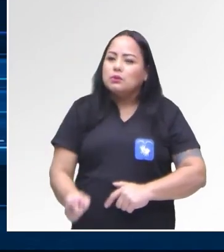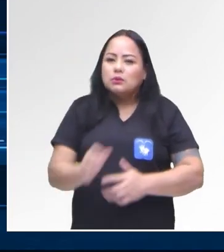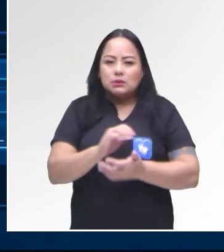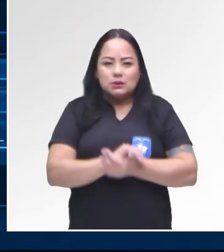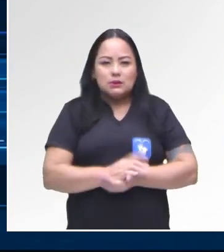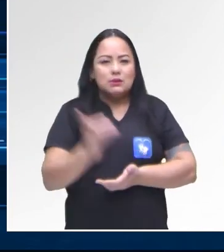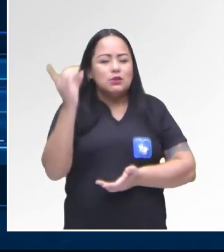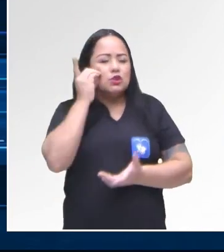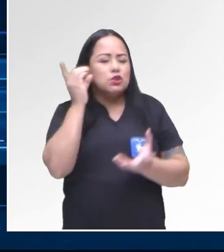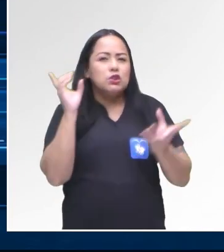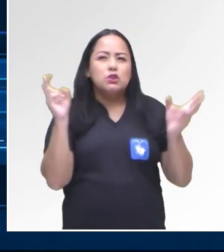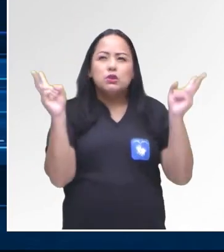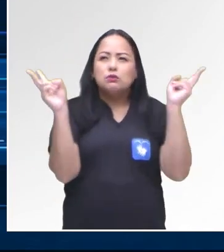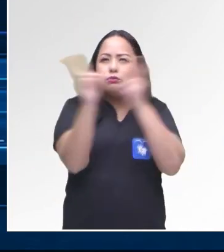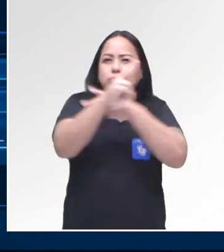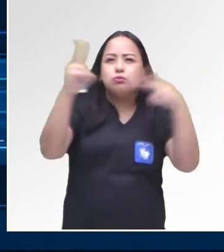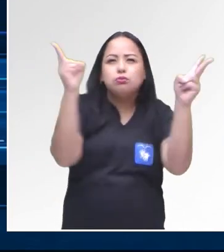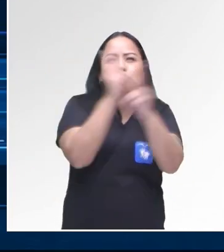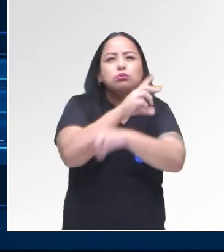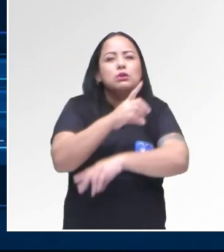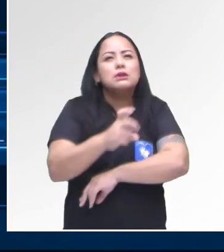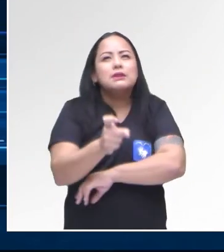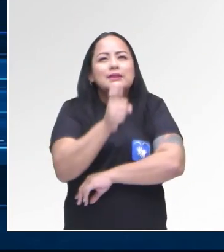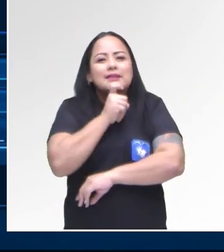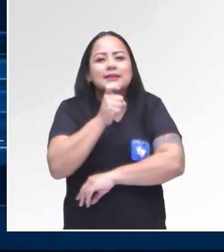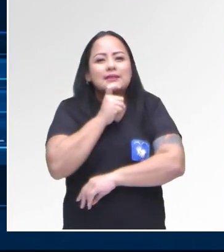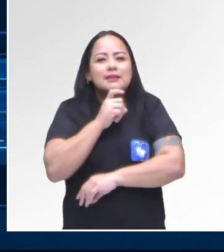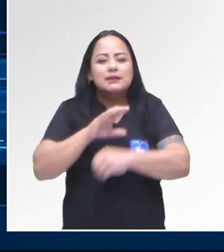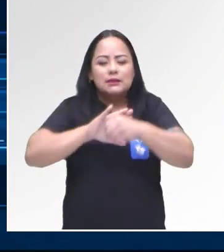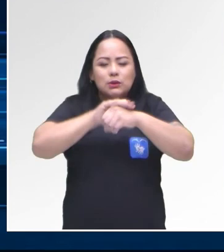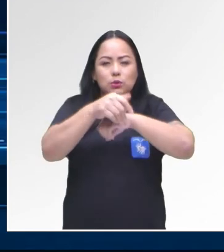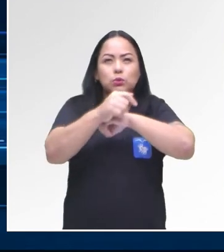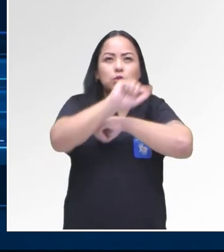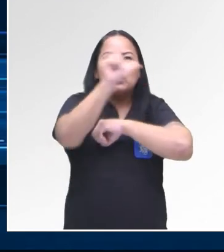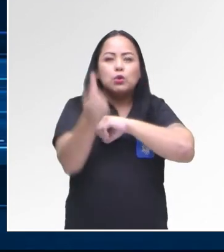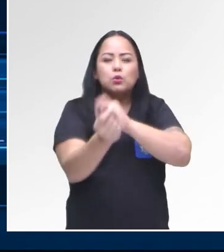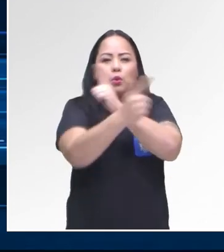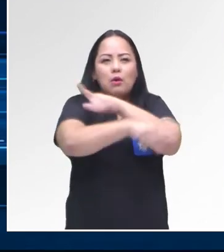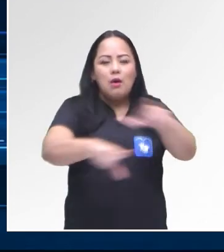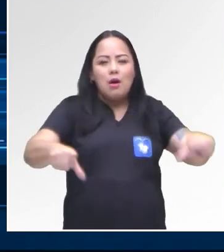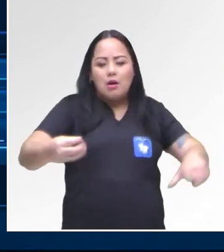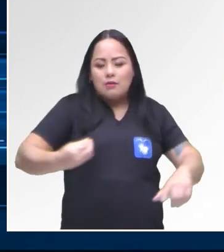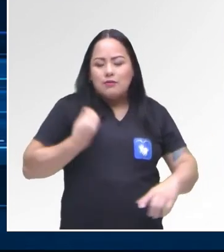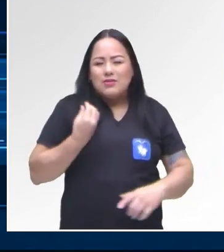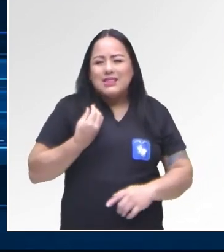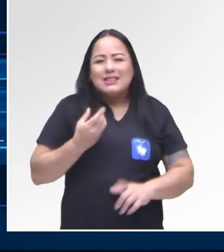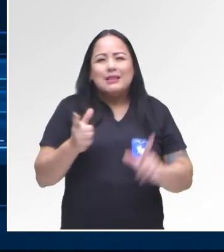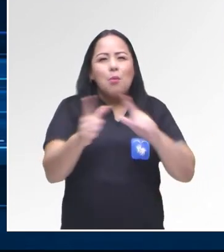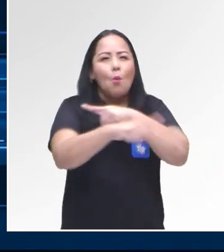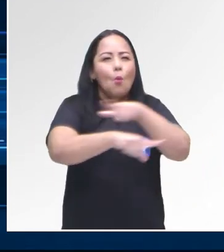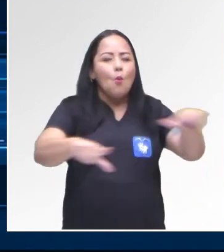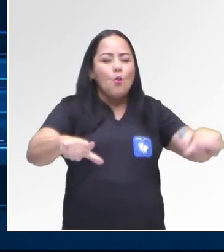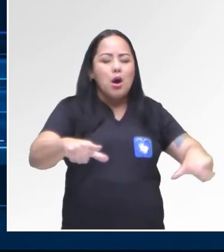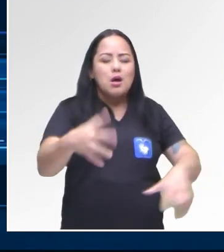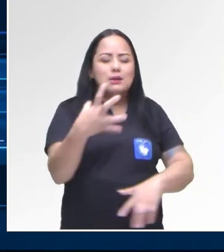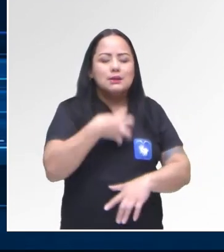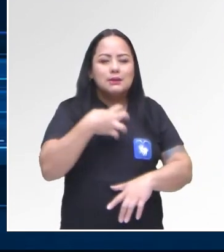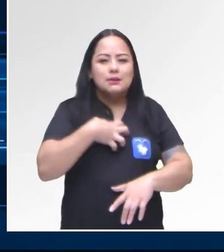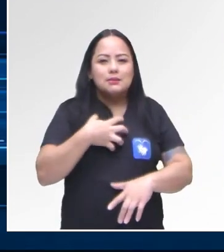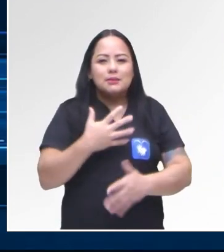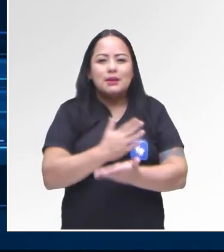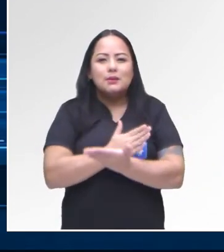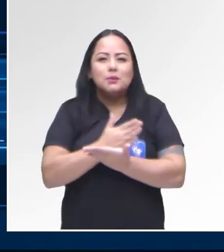dia nublado, vento gelado, noite sem lua, vida vazia de sentimento. Aí